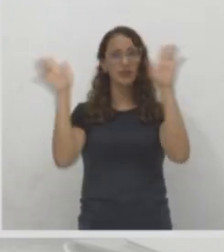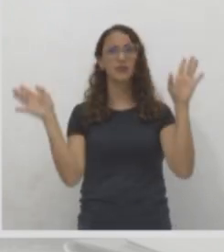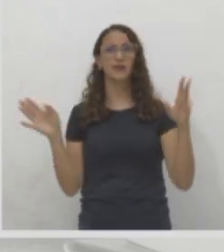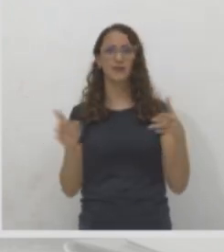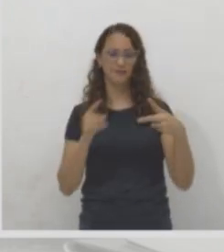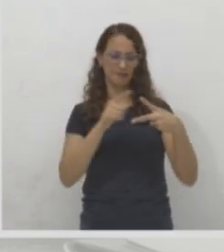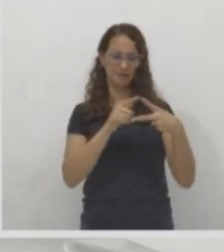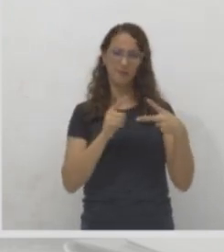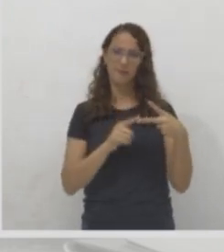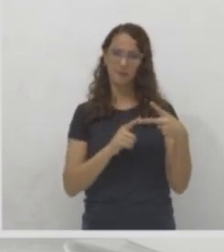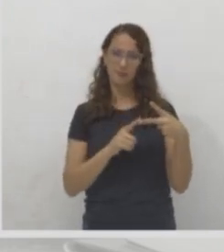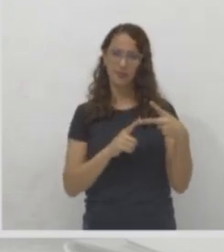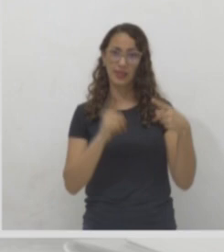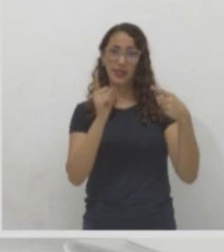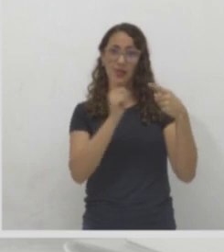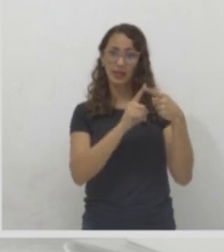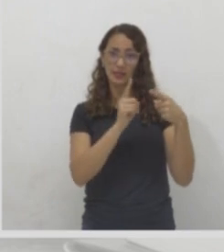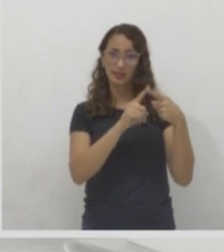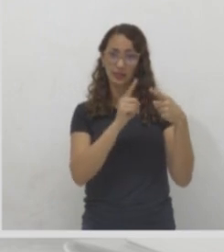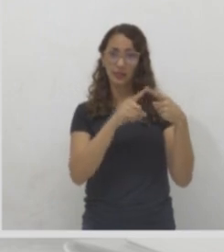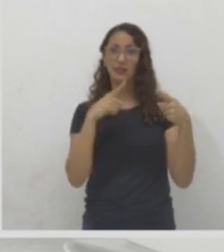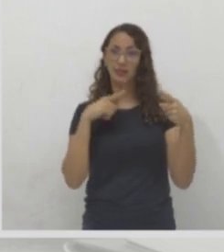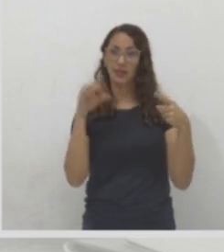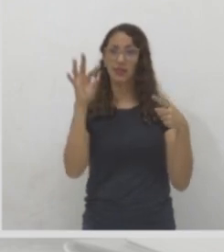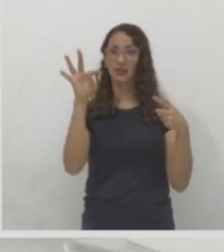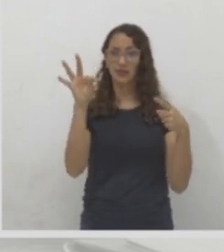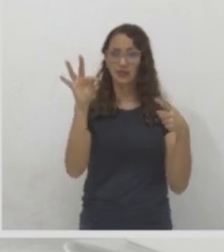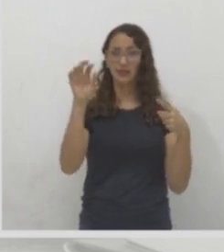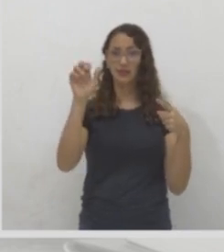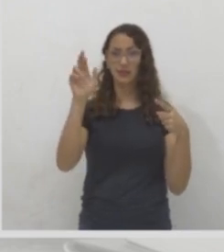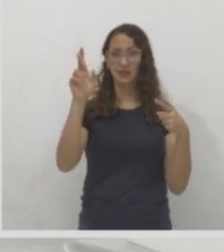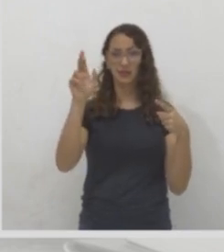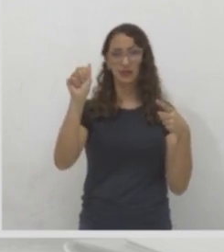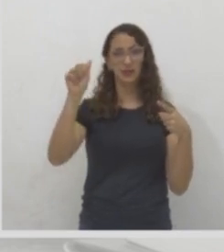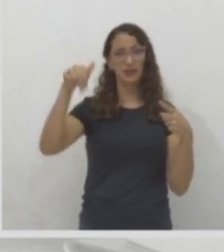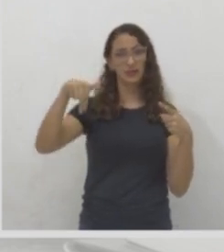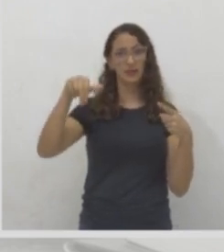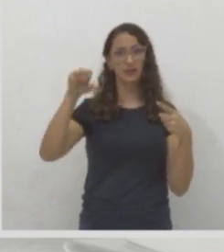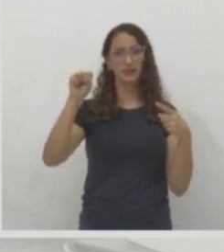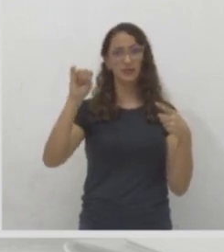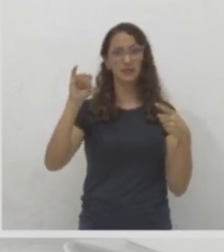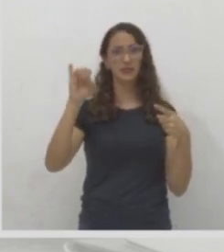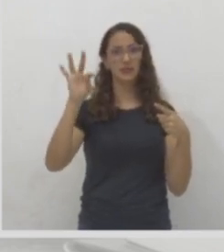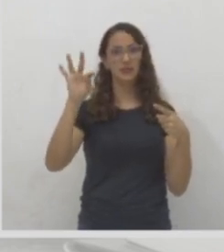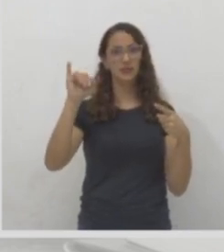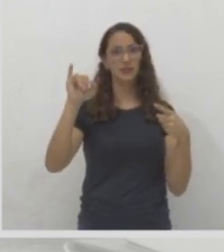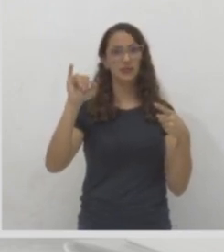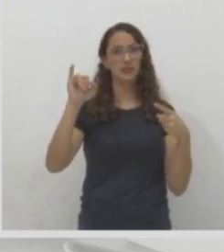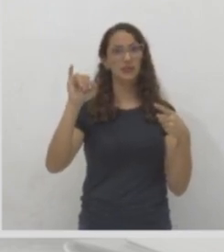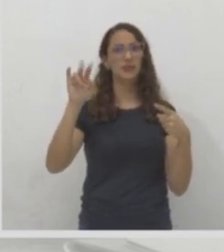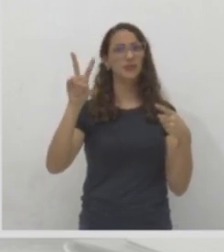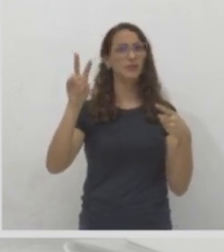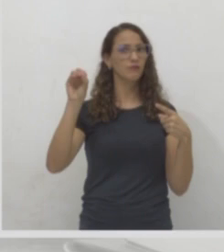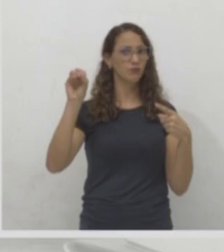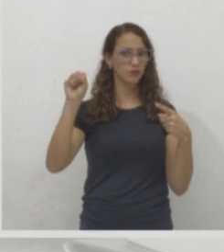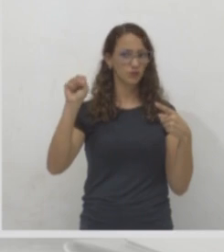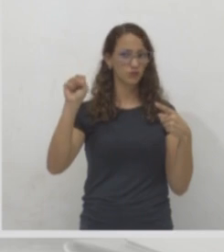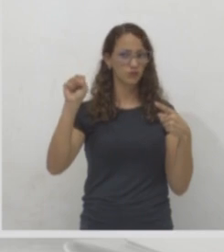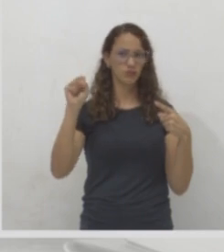são considerados transitivos. Esses verbos transitivos, eles